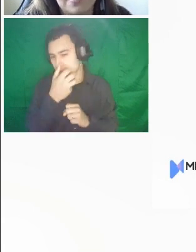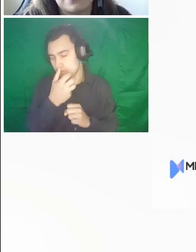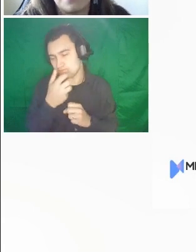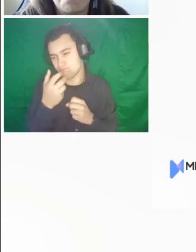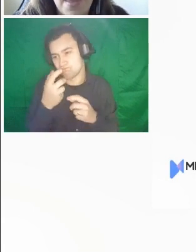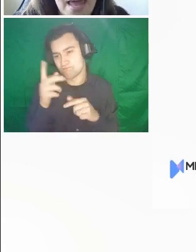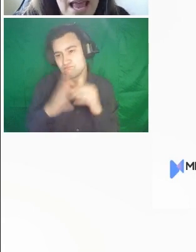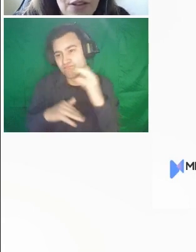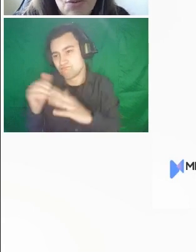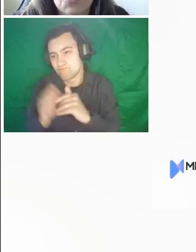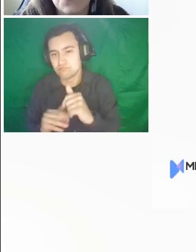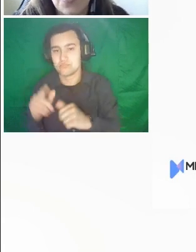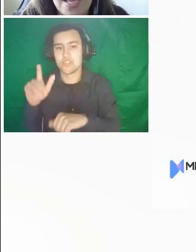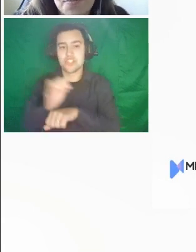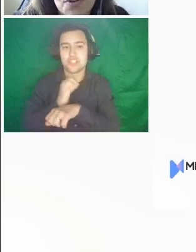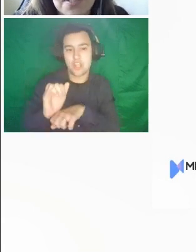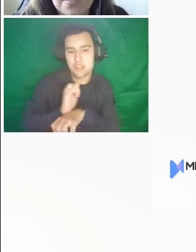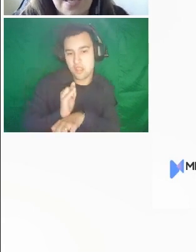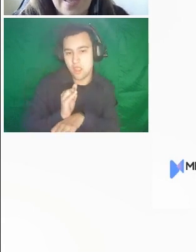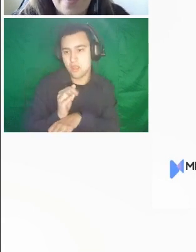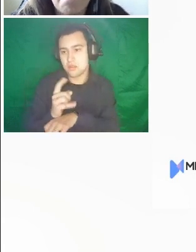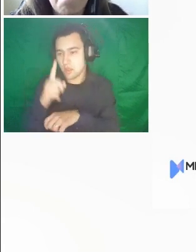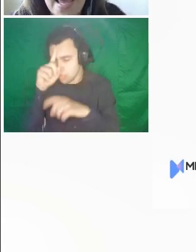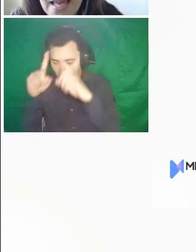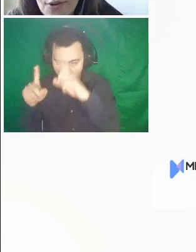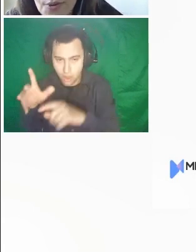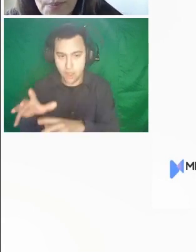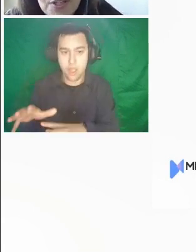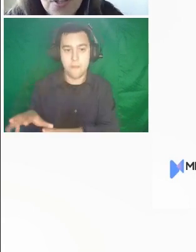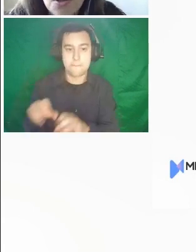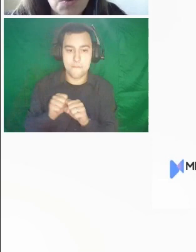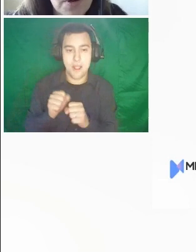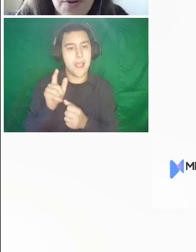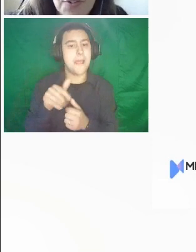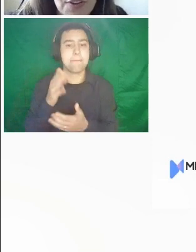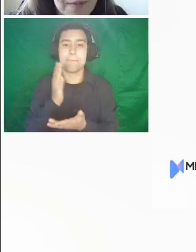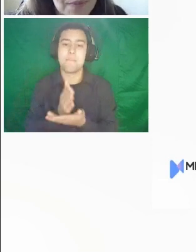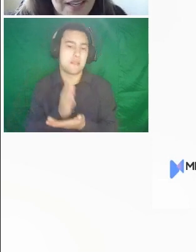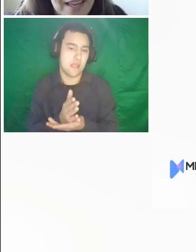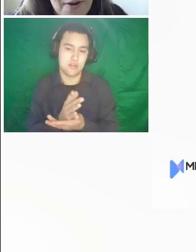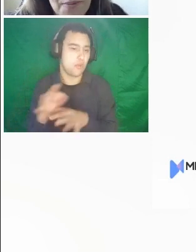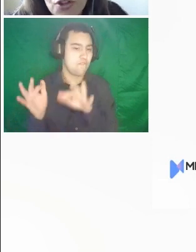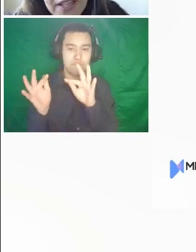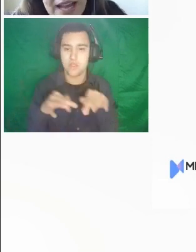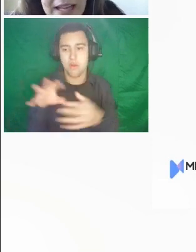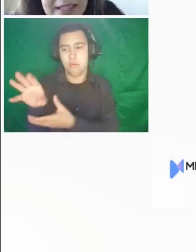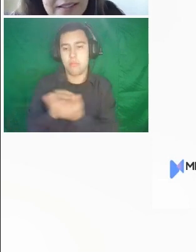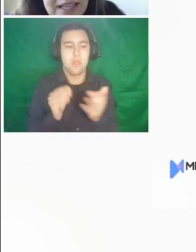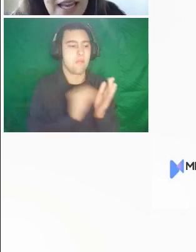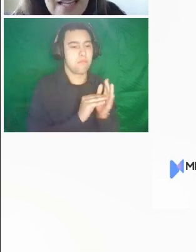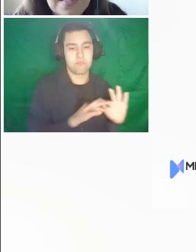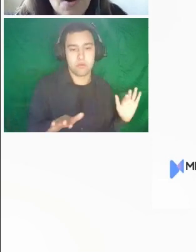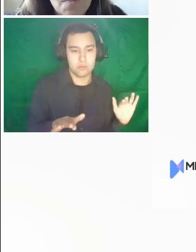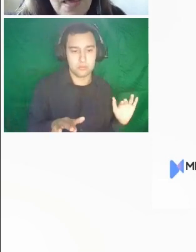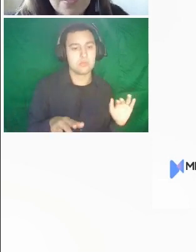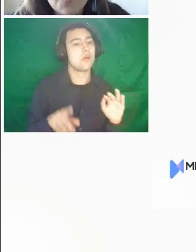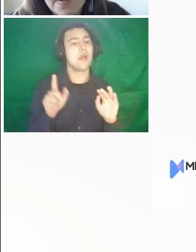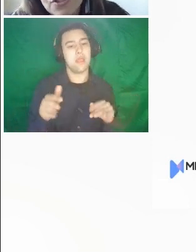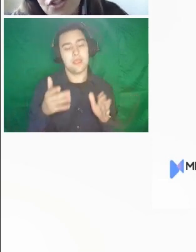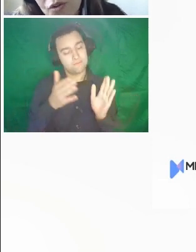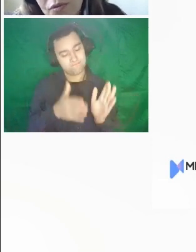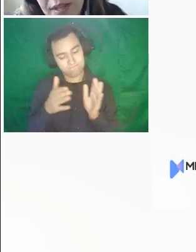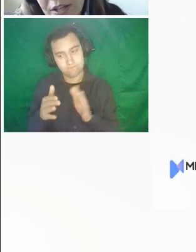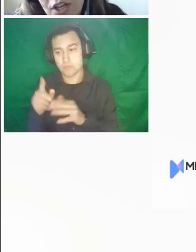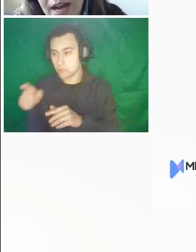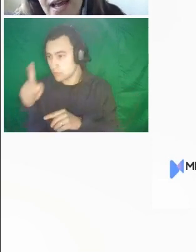práticas métodos frameworks é meio por isso que nunca é o fim é uma jornada elas são meio